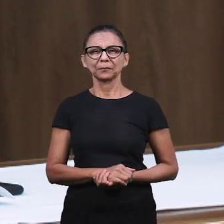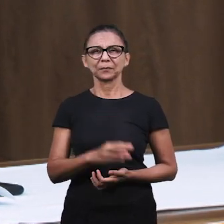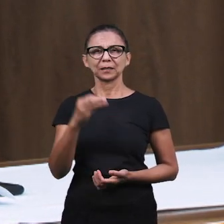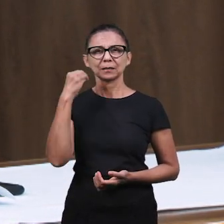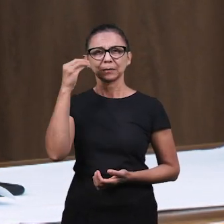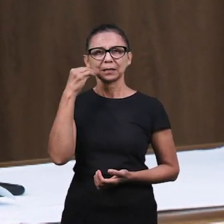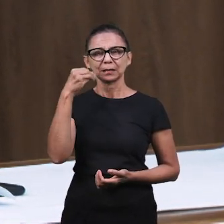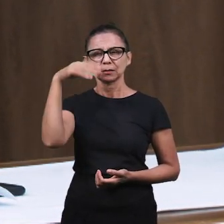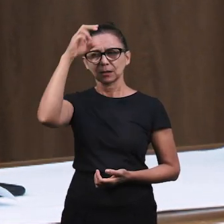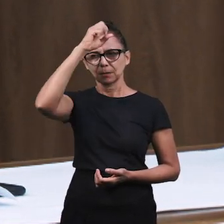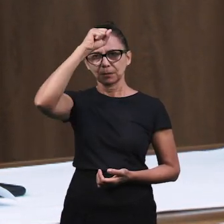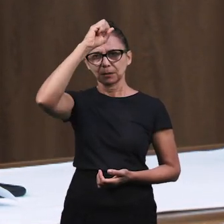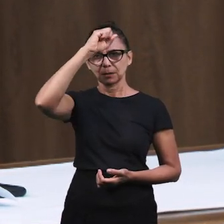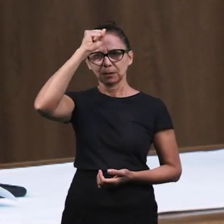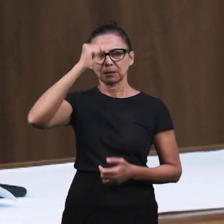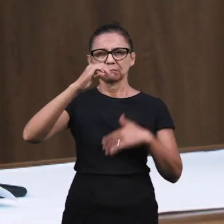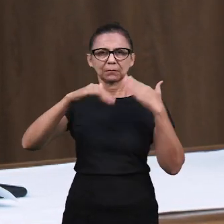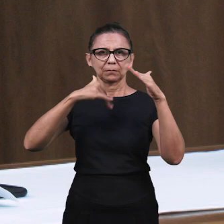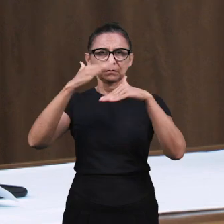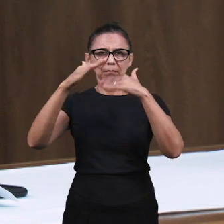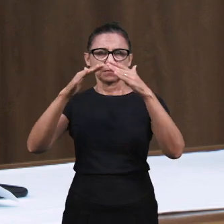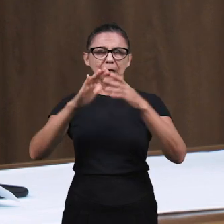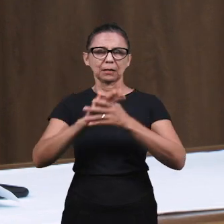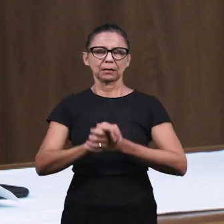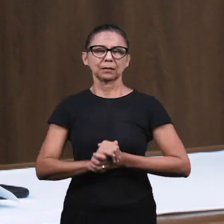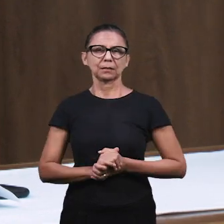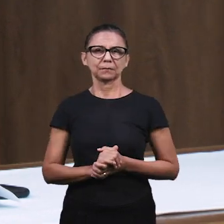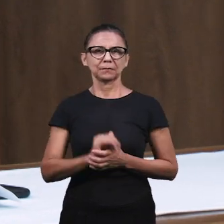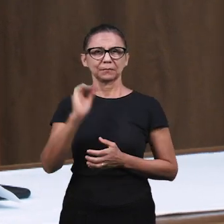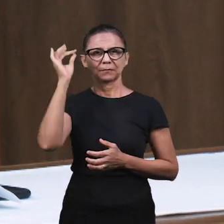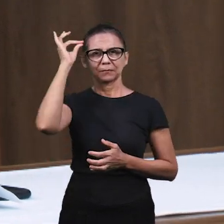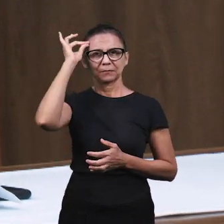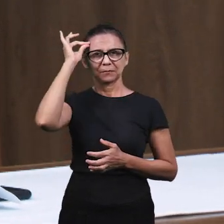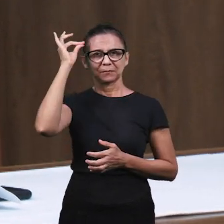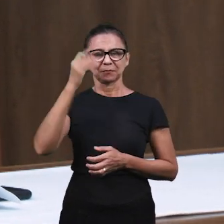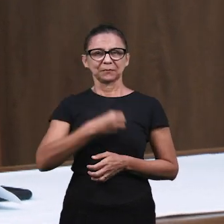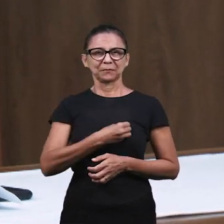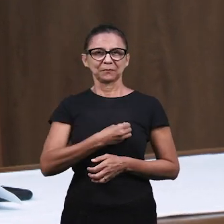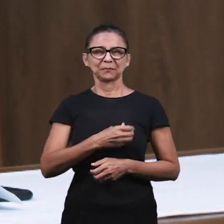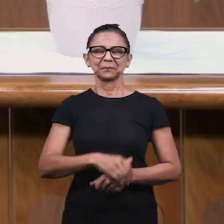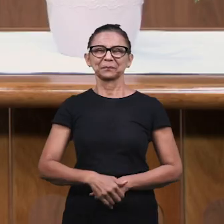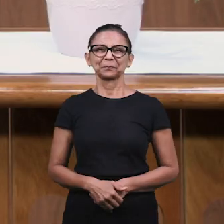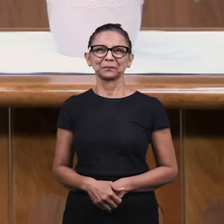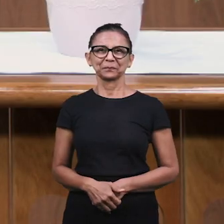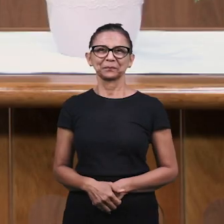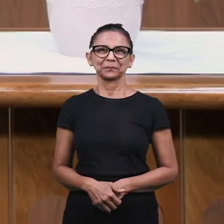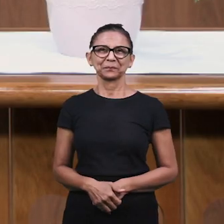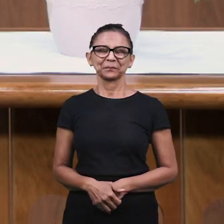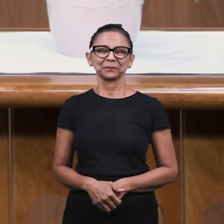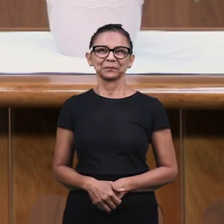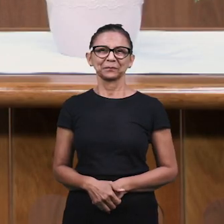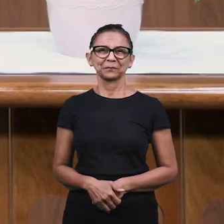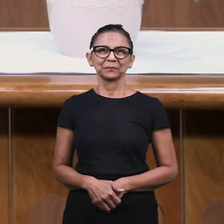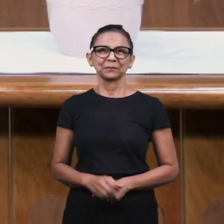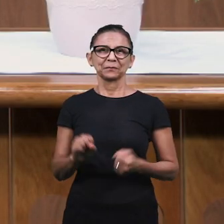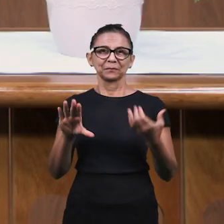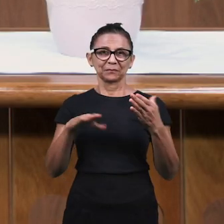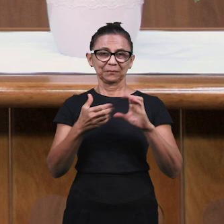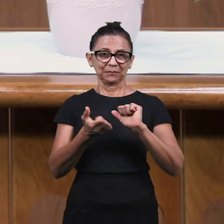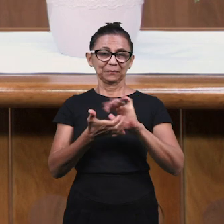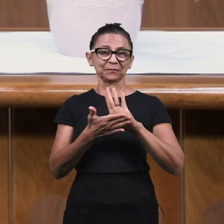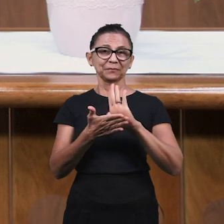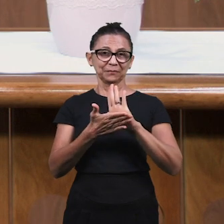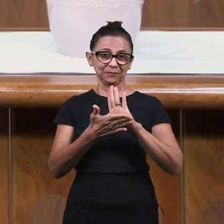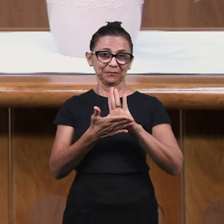uma experiência de aprendizado, de crescimento espiritual. Louvado seja o nome do Senhor. Nós vamos ainda cantar um louvor, nós